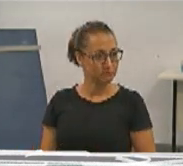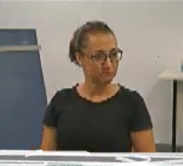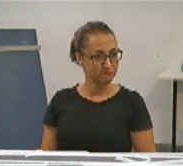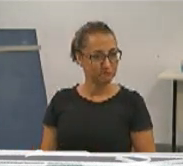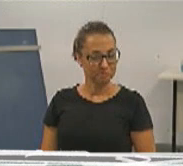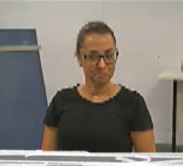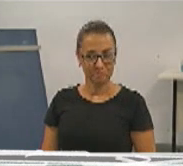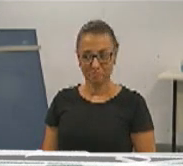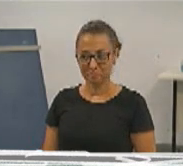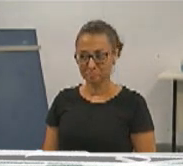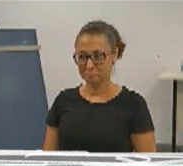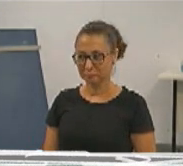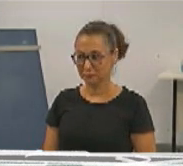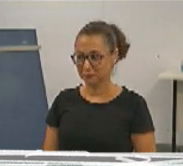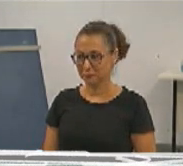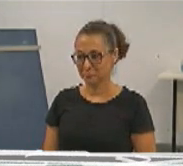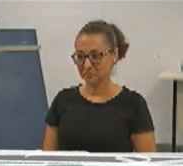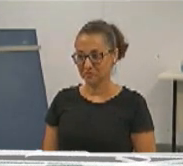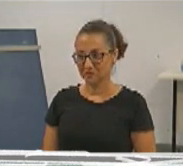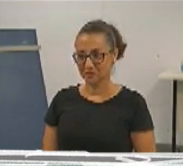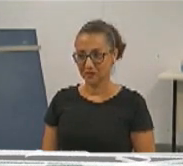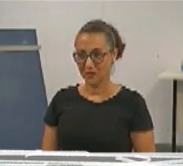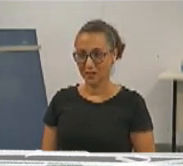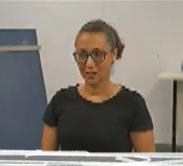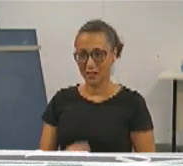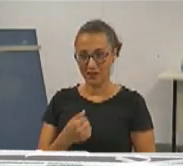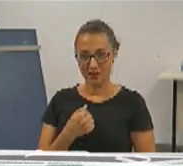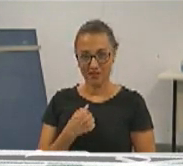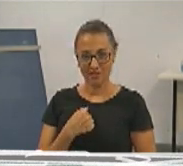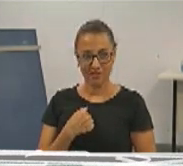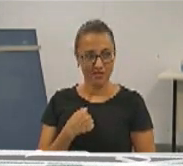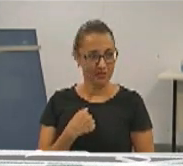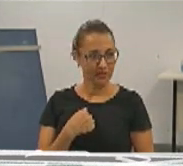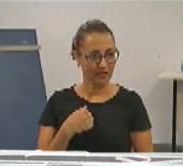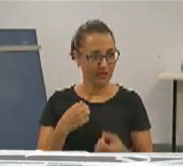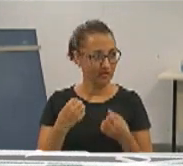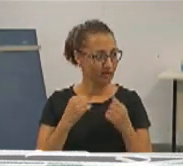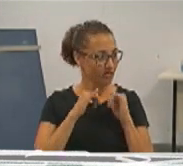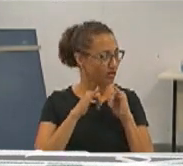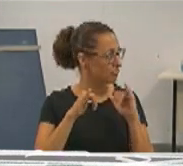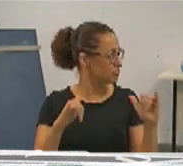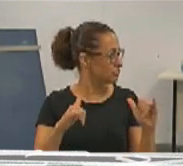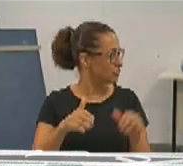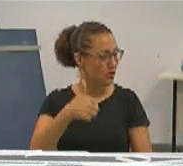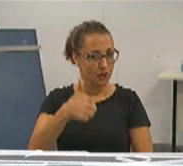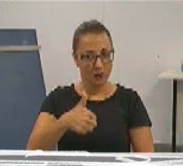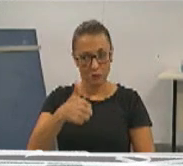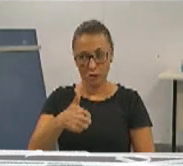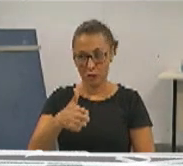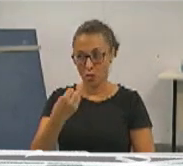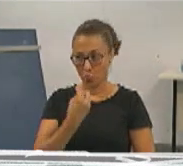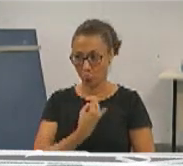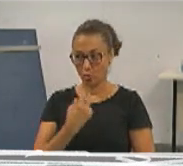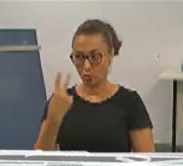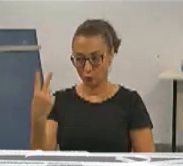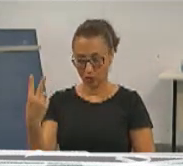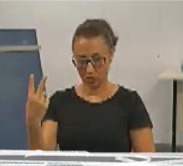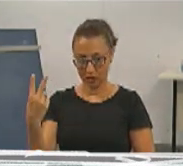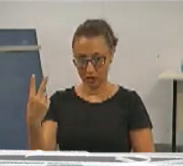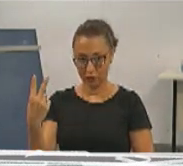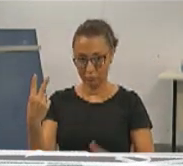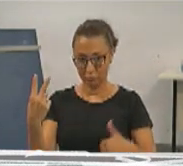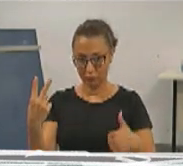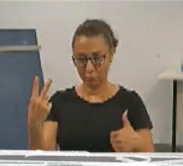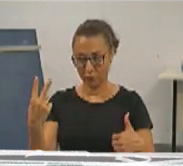E eu proclamo que o primeiro é o número 2,